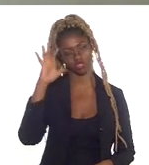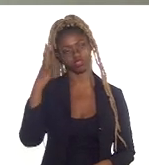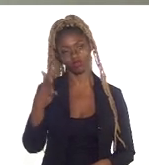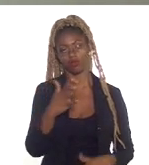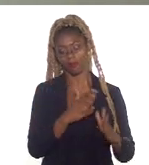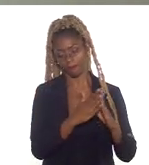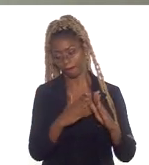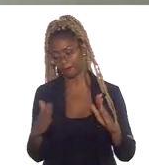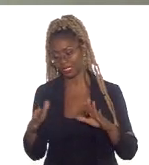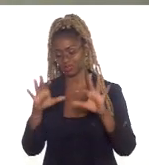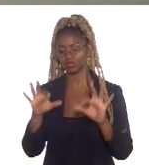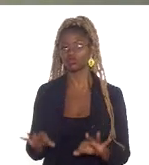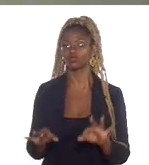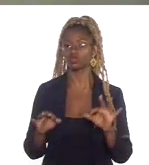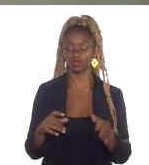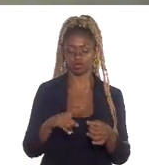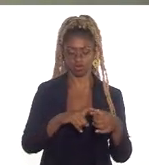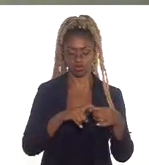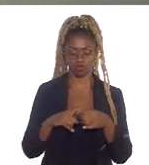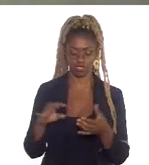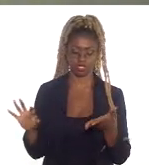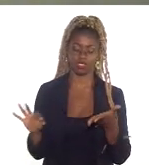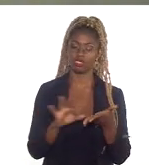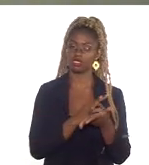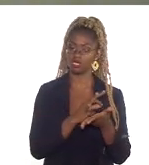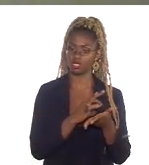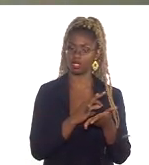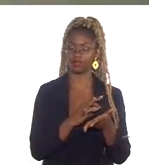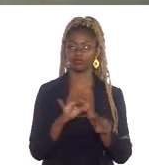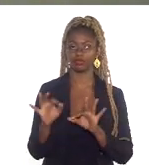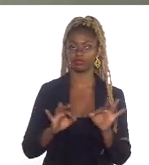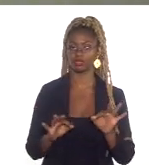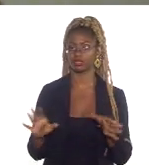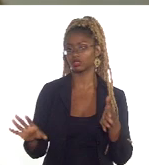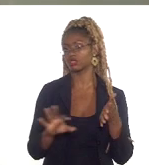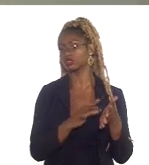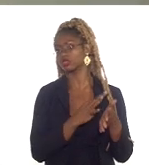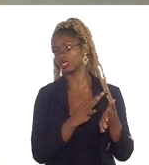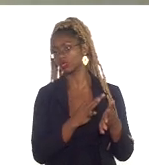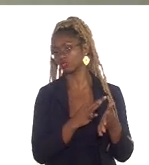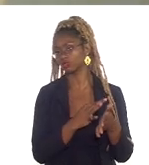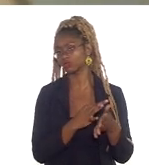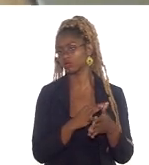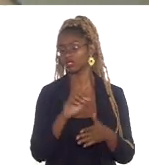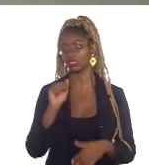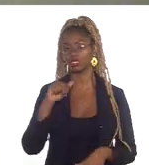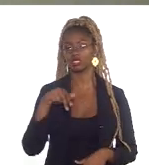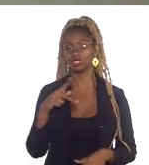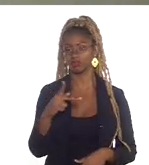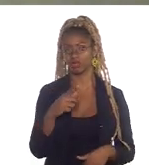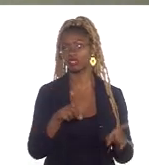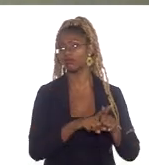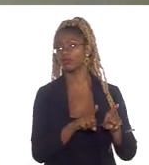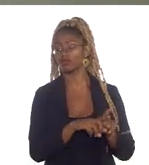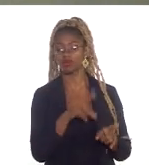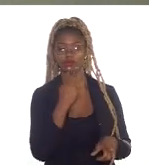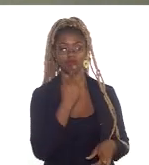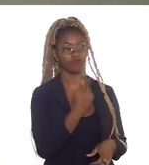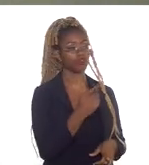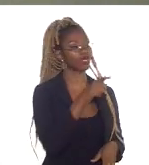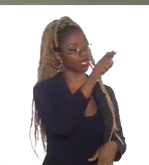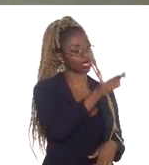ideal para que esse convênio seja assinado e publicizado. E a ANP vai me dizer quem é da ANP que